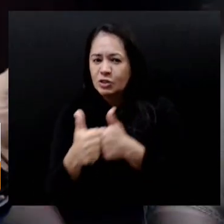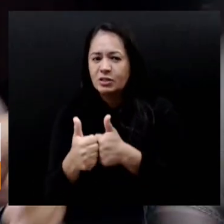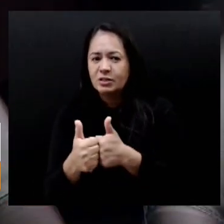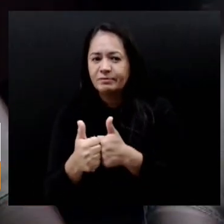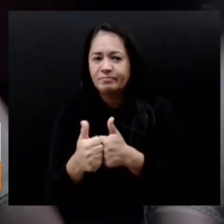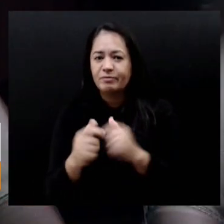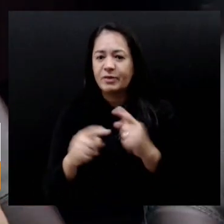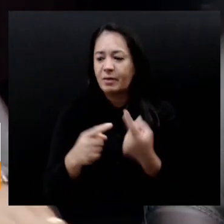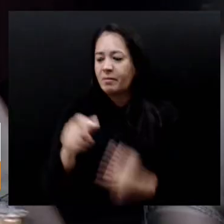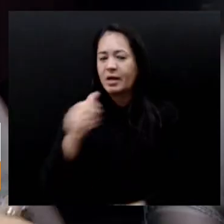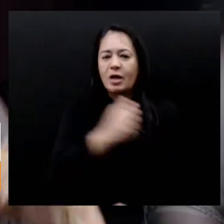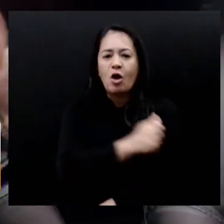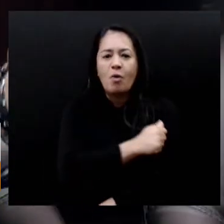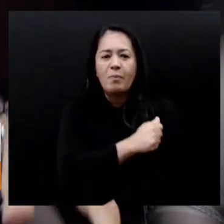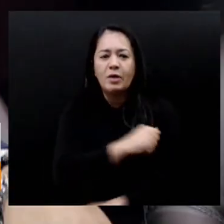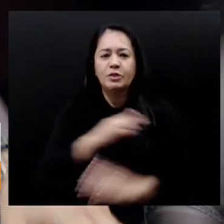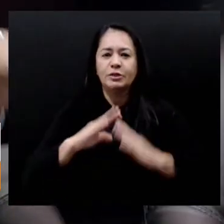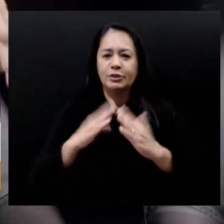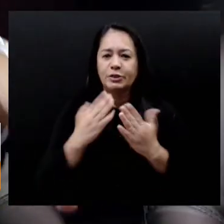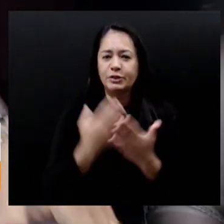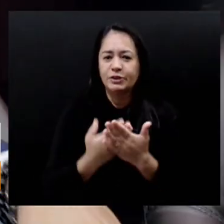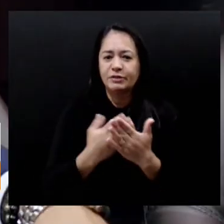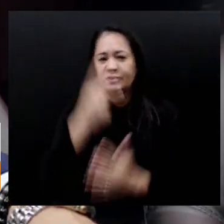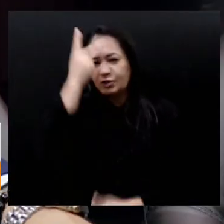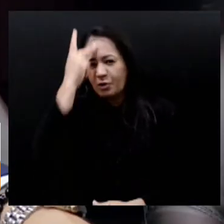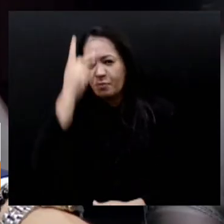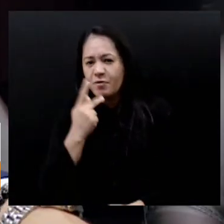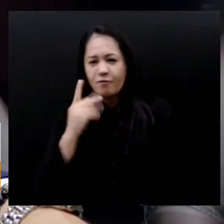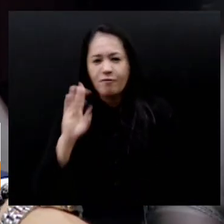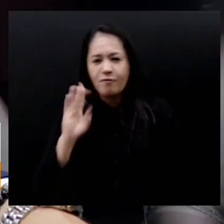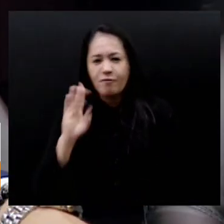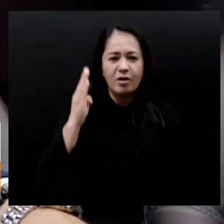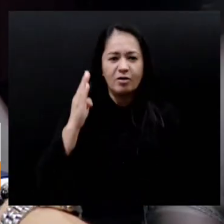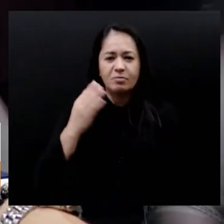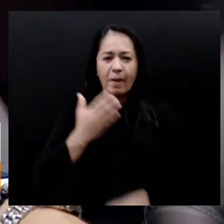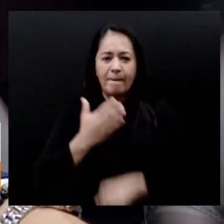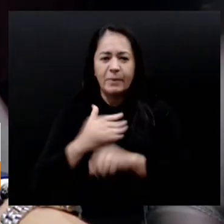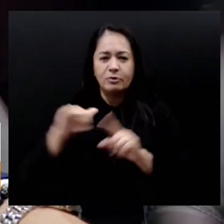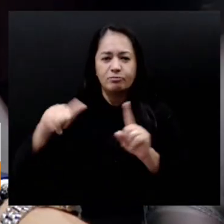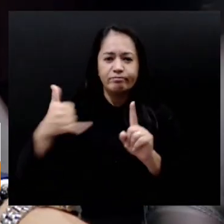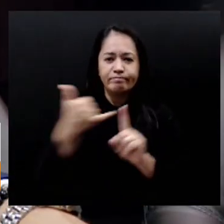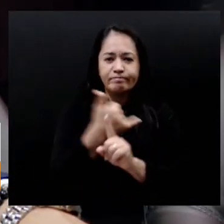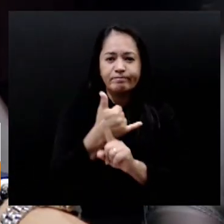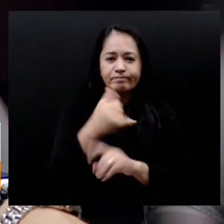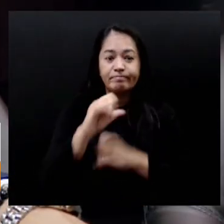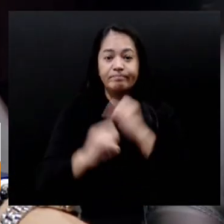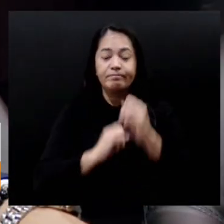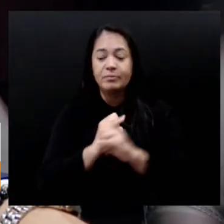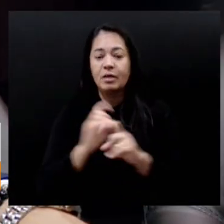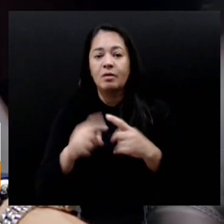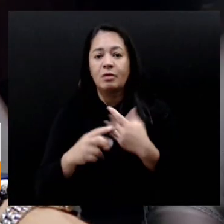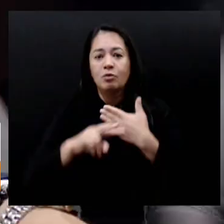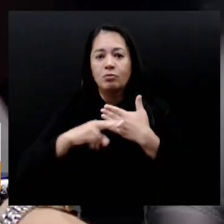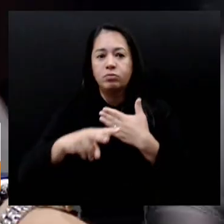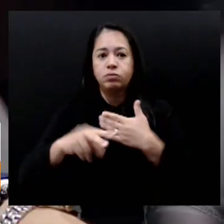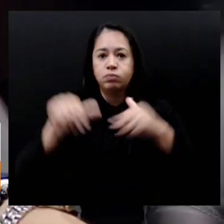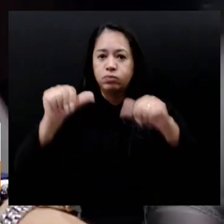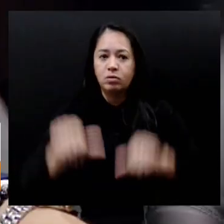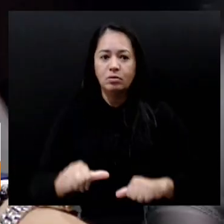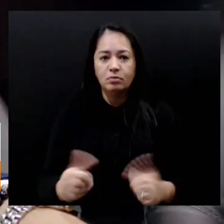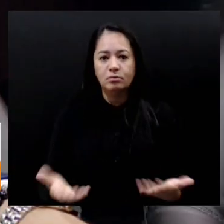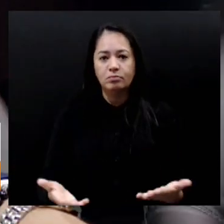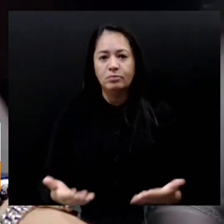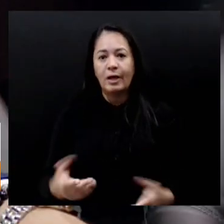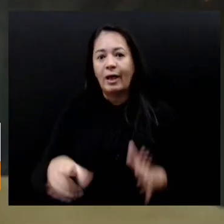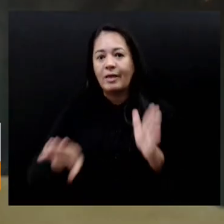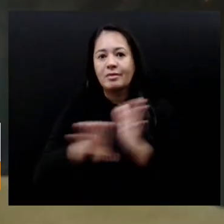escola que aí fazem os perfis fakes para fazer o bullying através da internet e que tem resultados desastrosos como o próprio suicídio. É